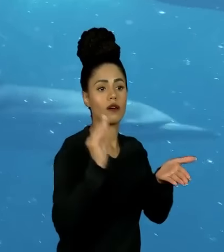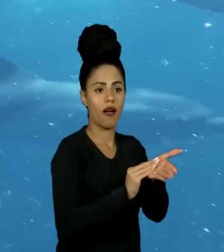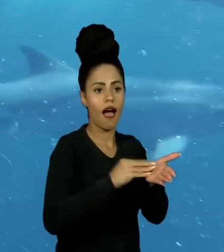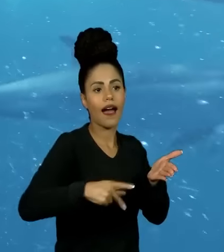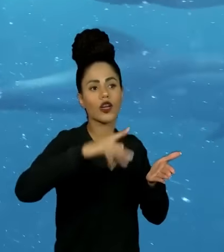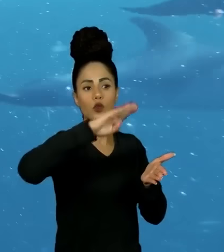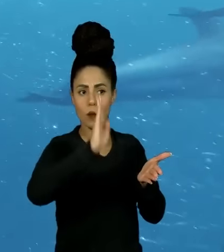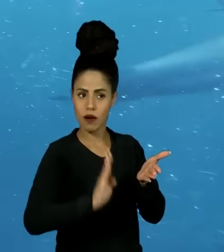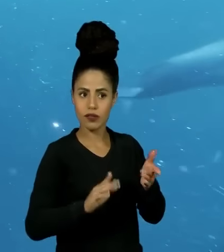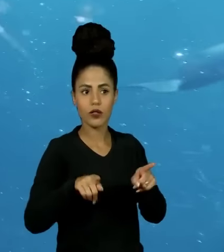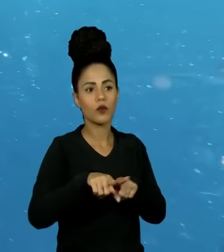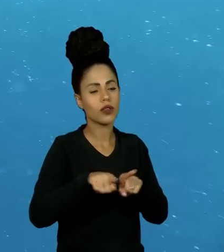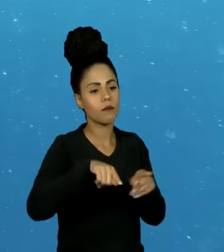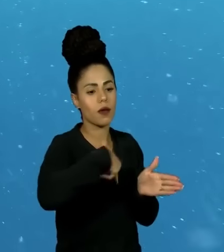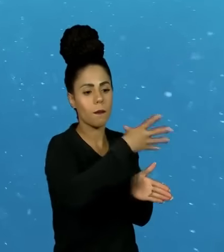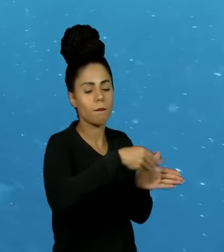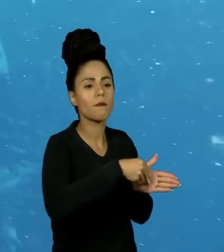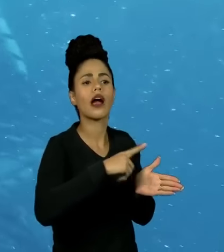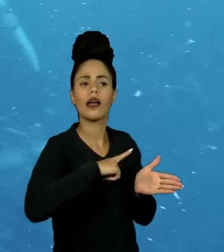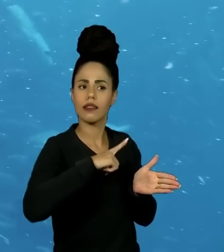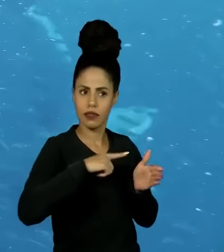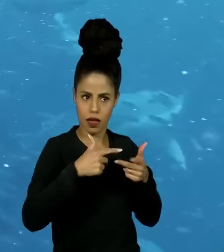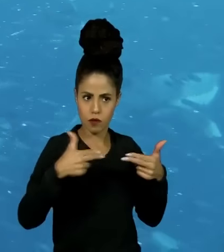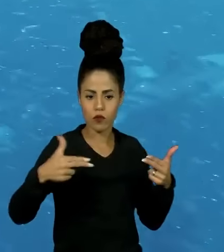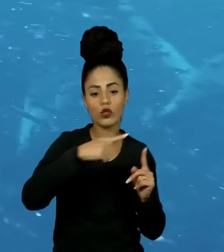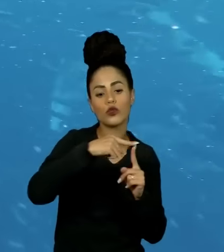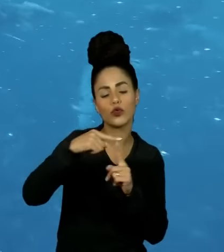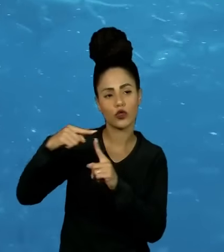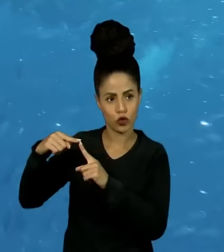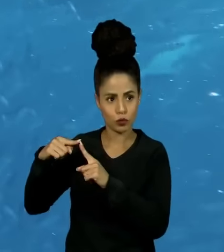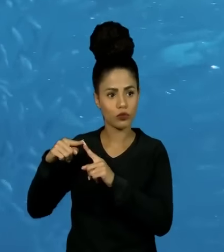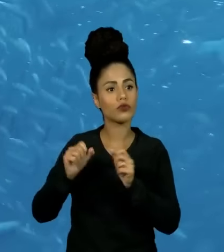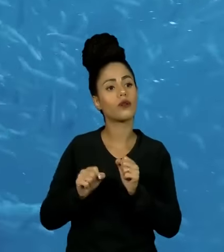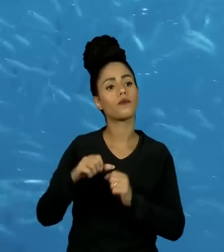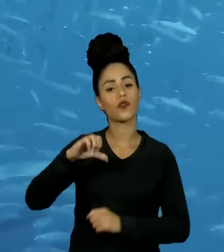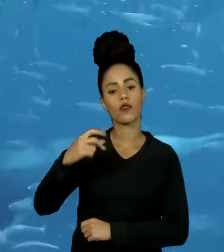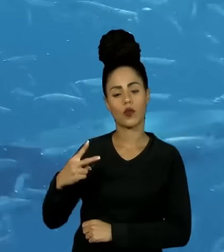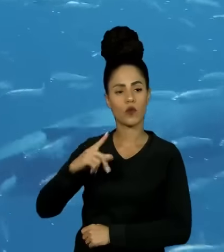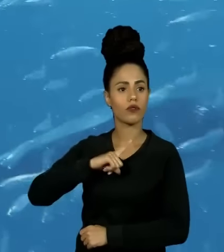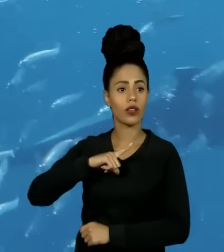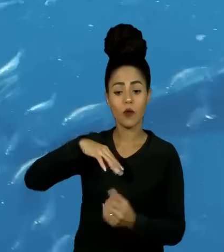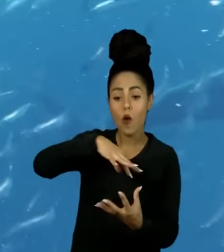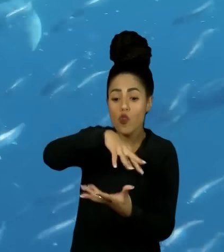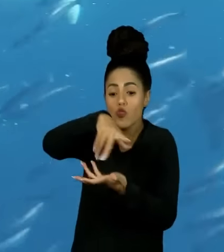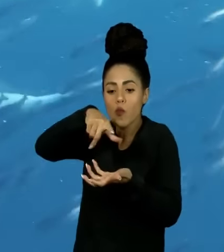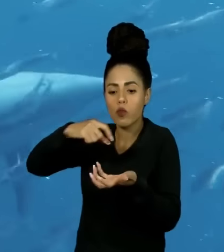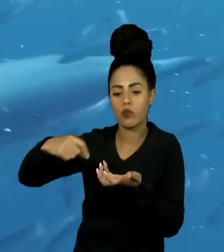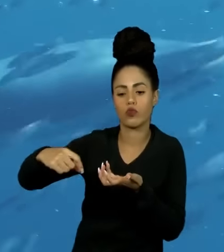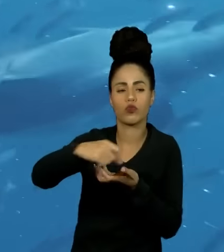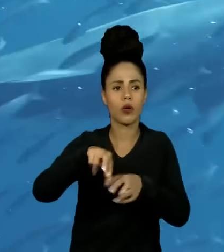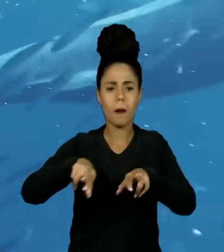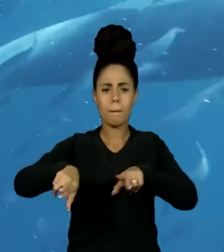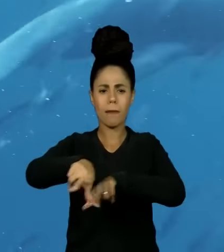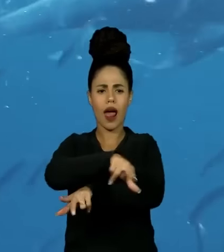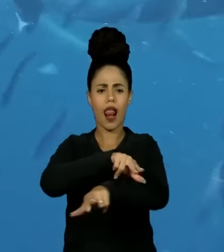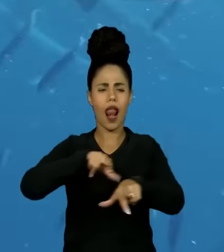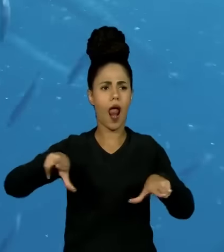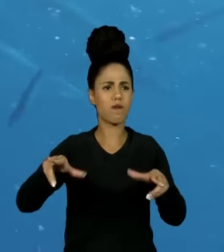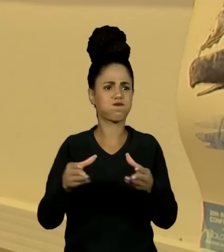brasileira e bacia amazônica, onde a gente também tem 2 espécies, das 92 existentes no planeta. É uma diversidade muito